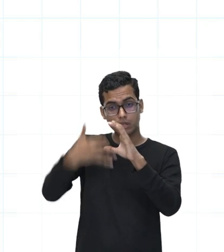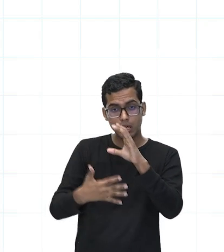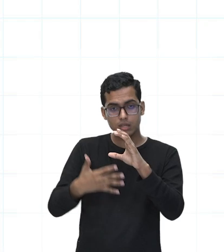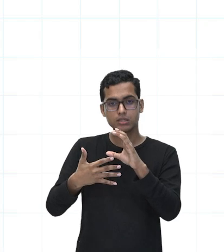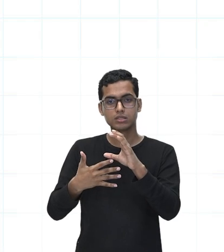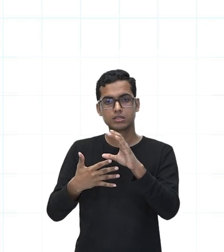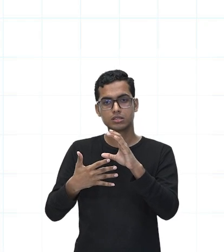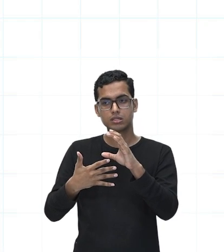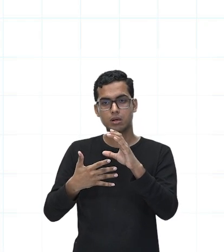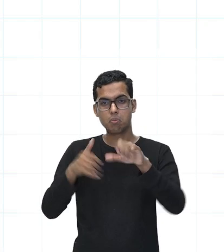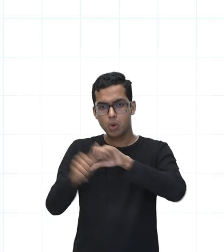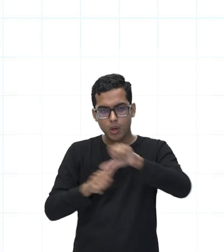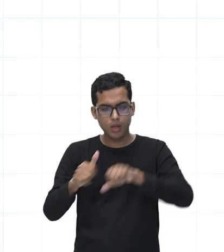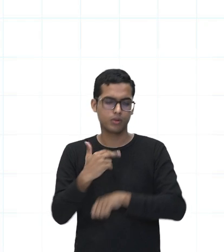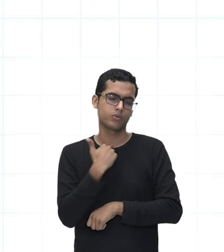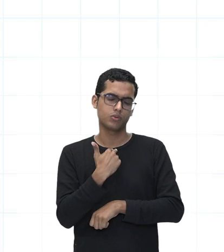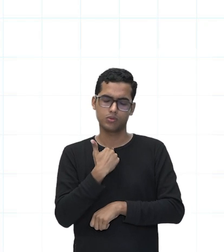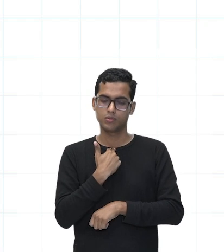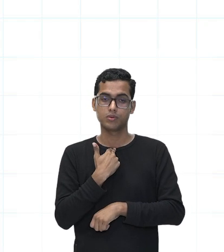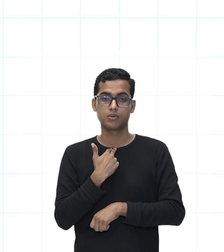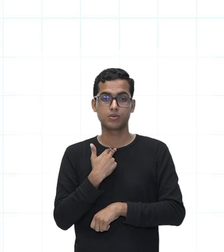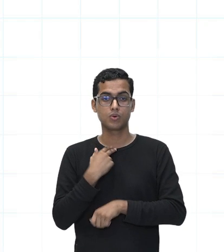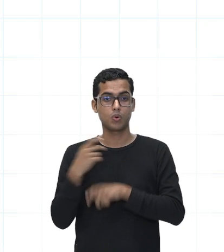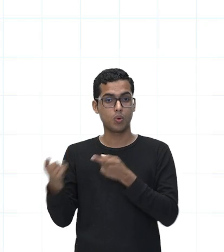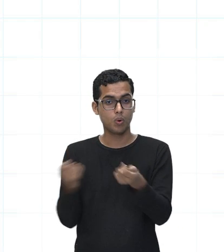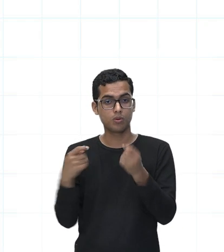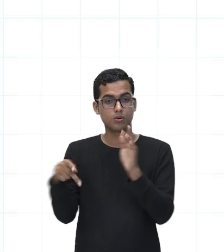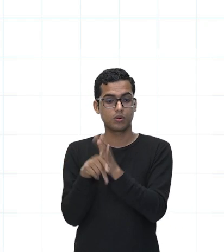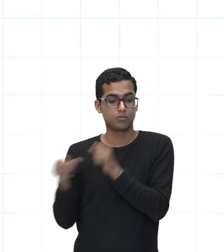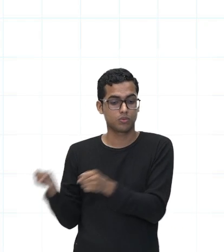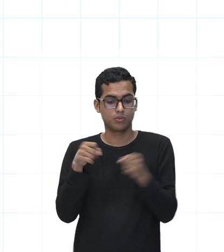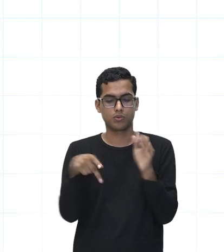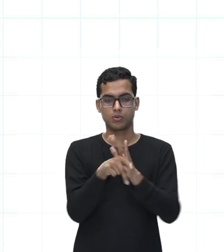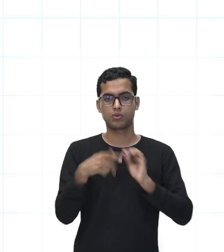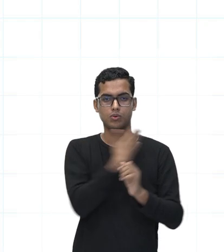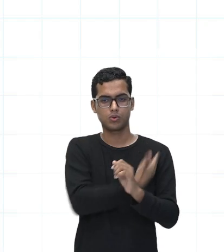o poder público, certo? Ele pode ter apenas